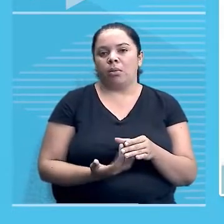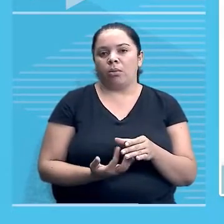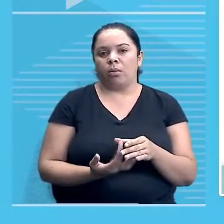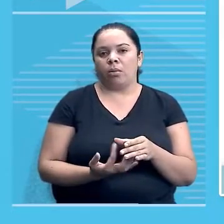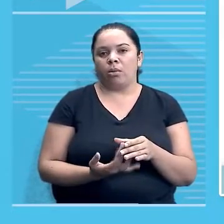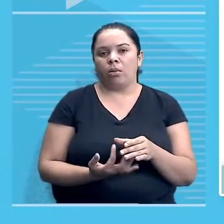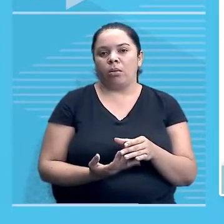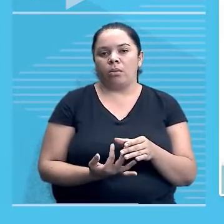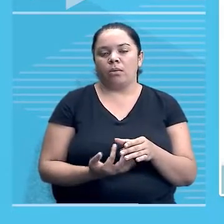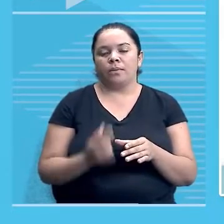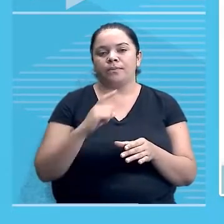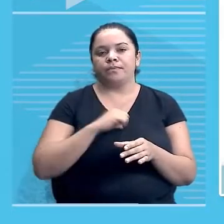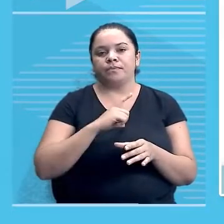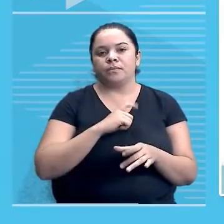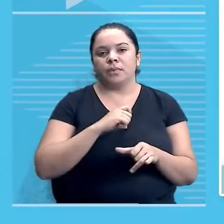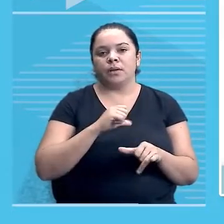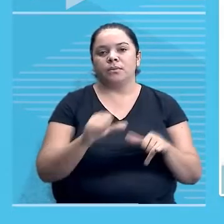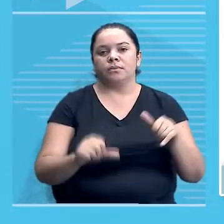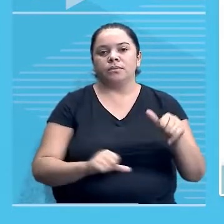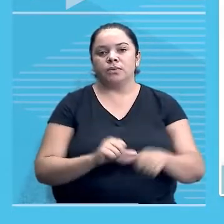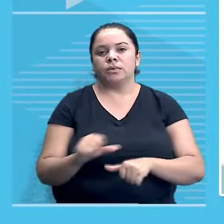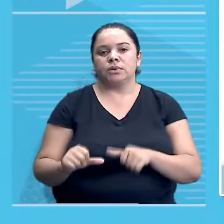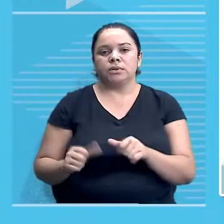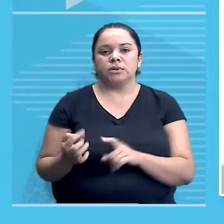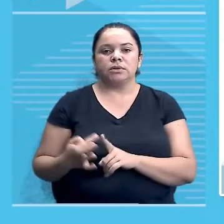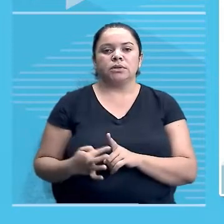para que ela sofra alteração de temperatura.